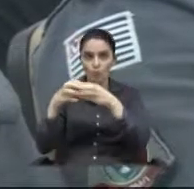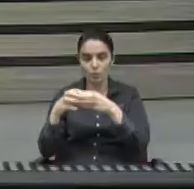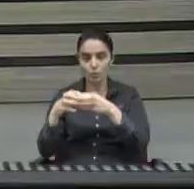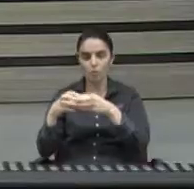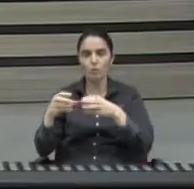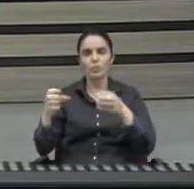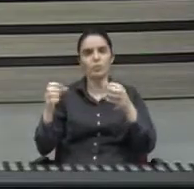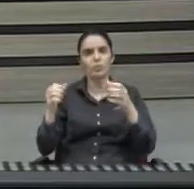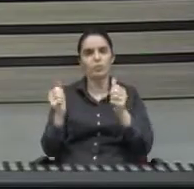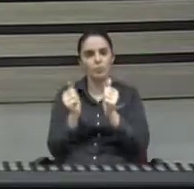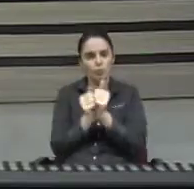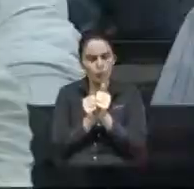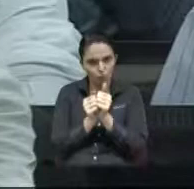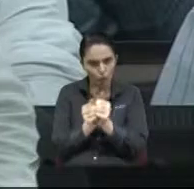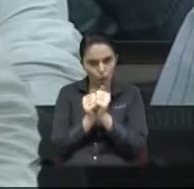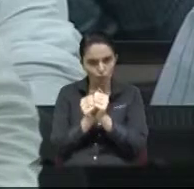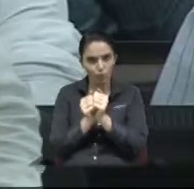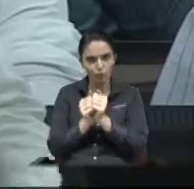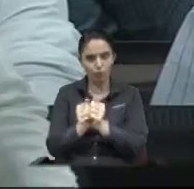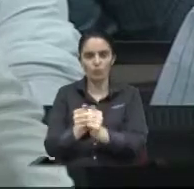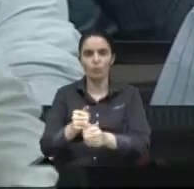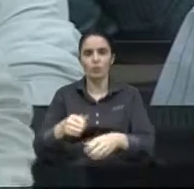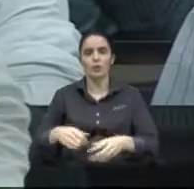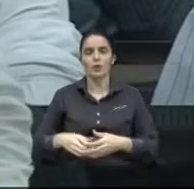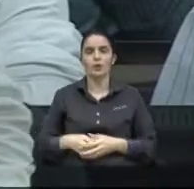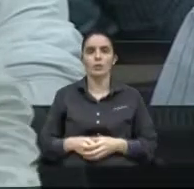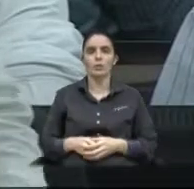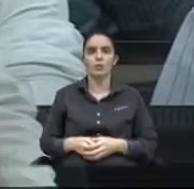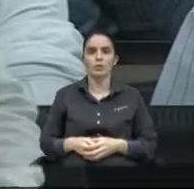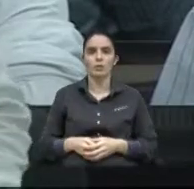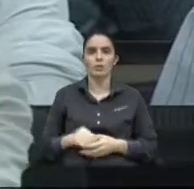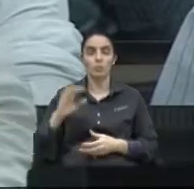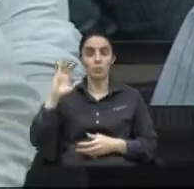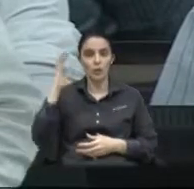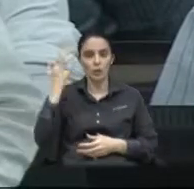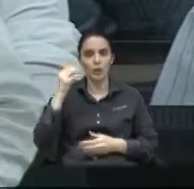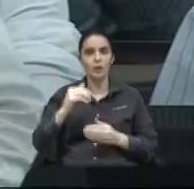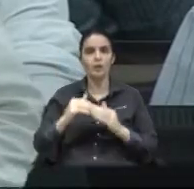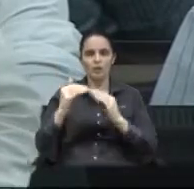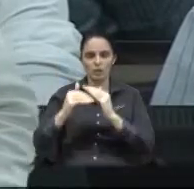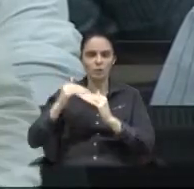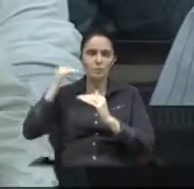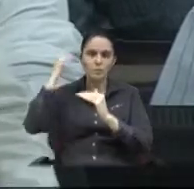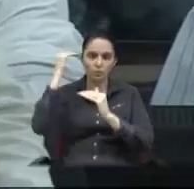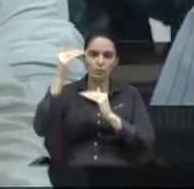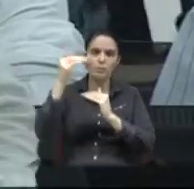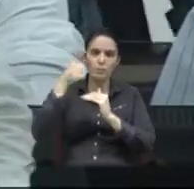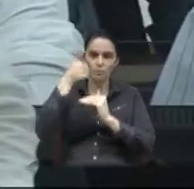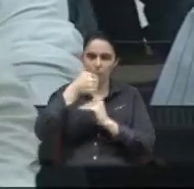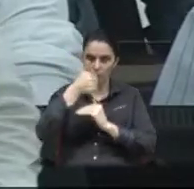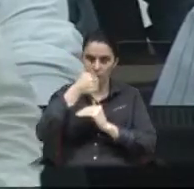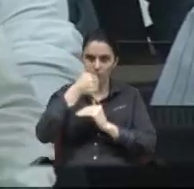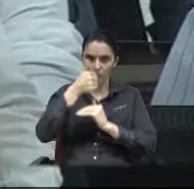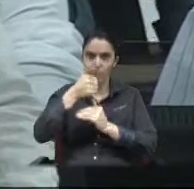equipe que certamente acontece para que esses resultados sejam positivos e pra quê limeira